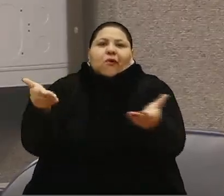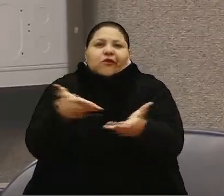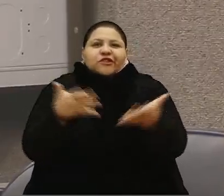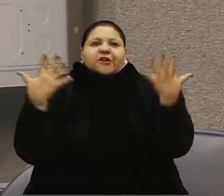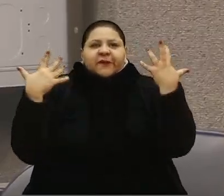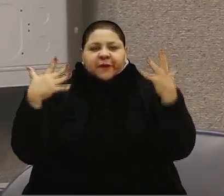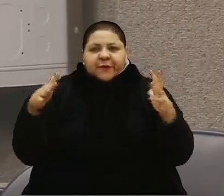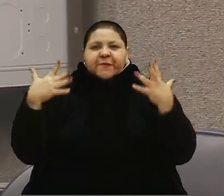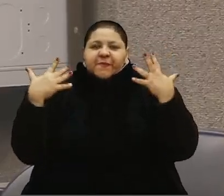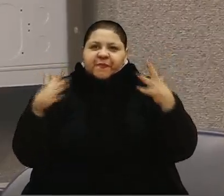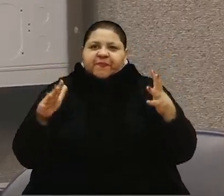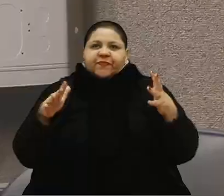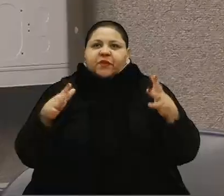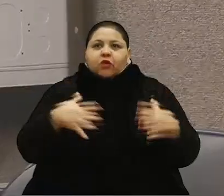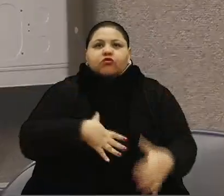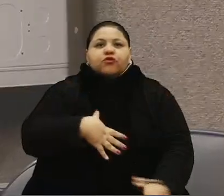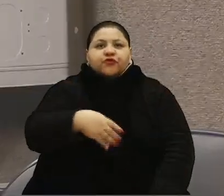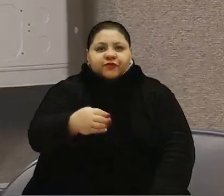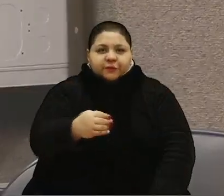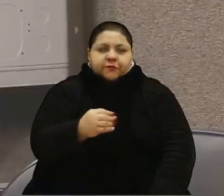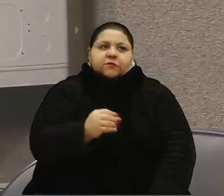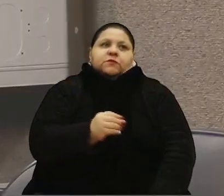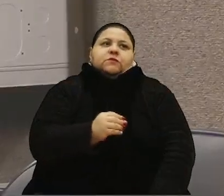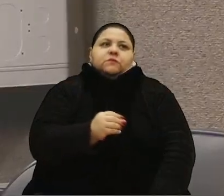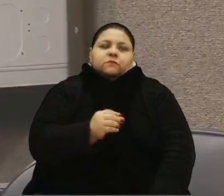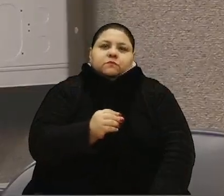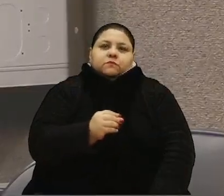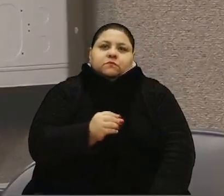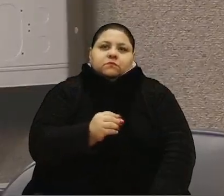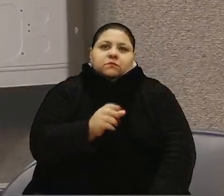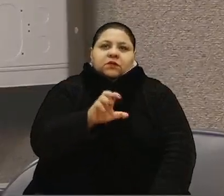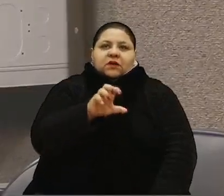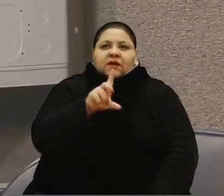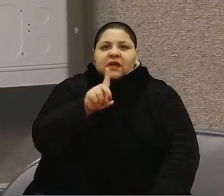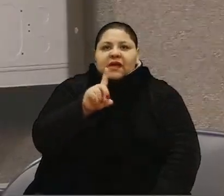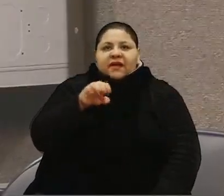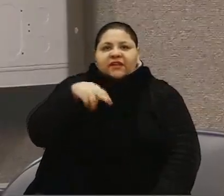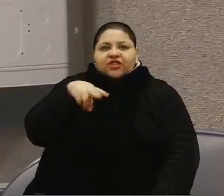aqui os filhos, a Edna,